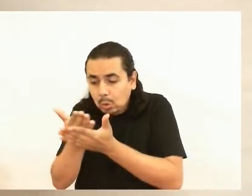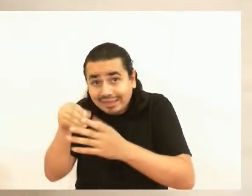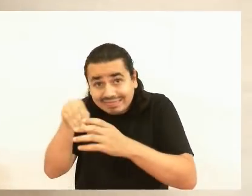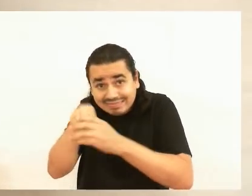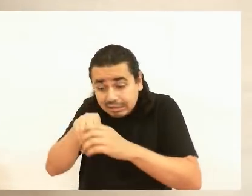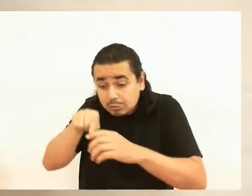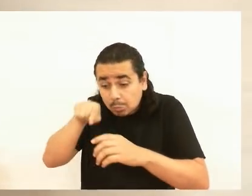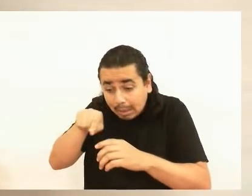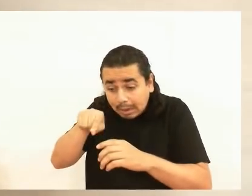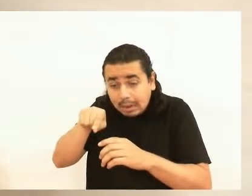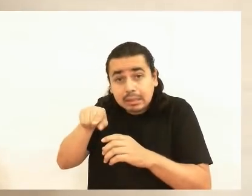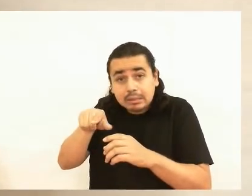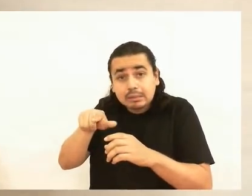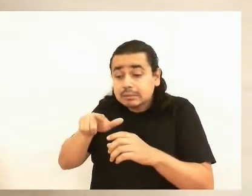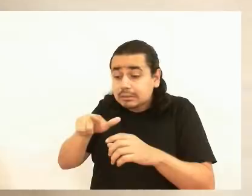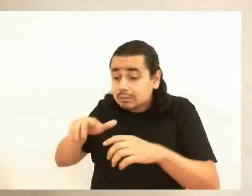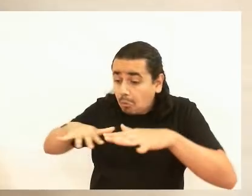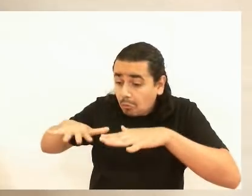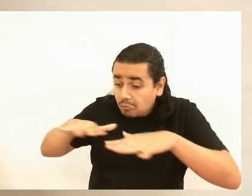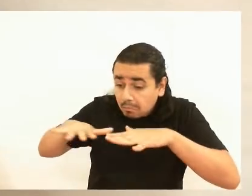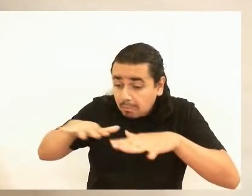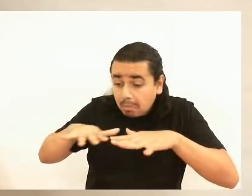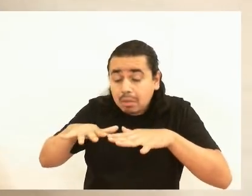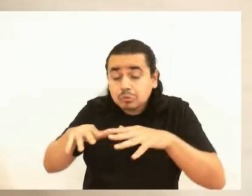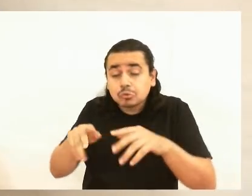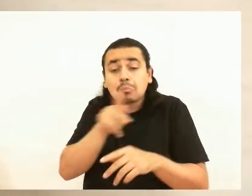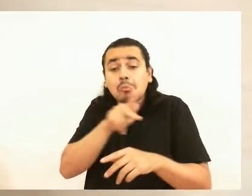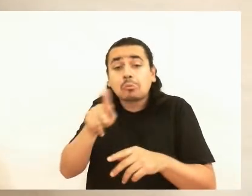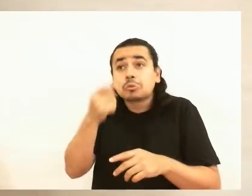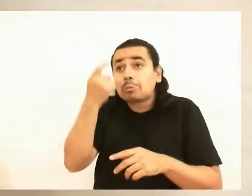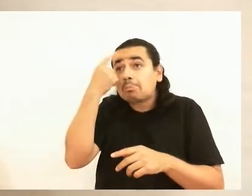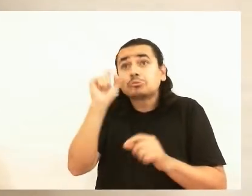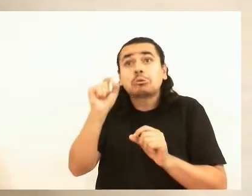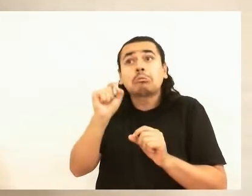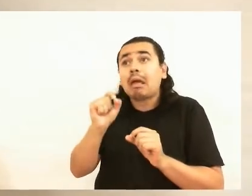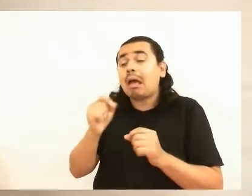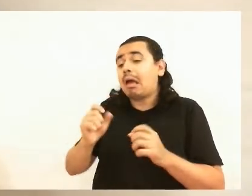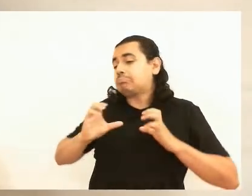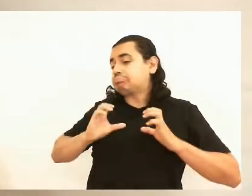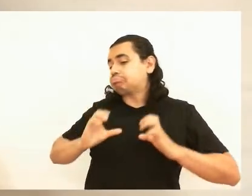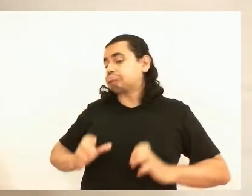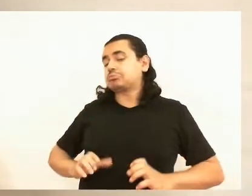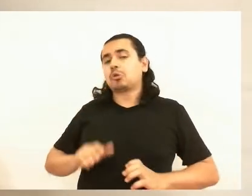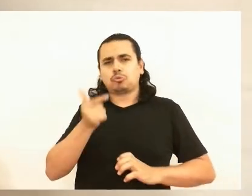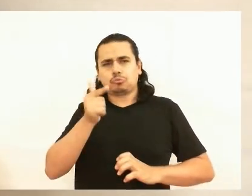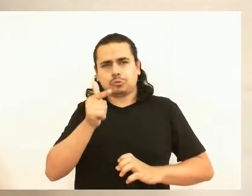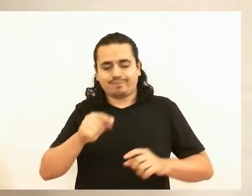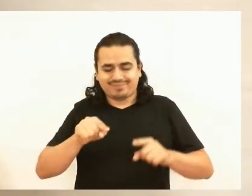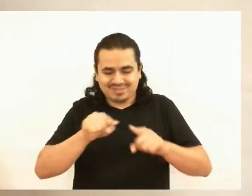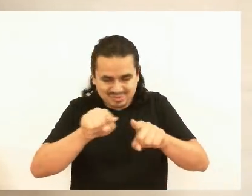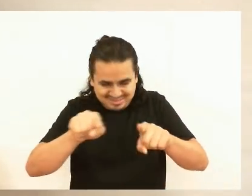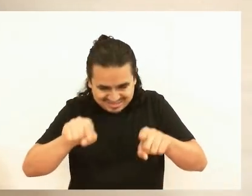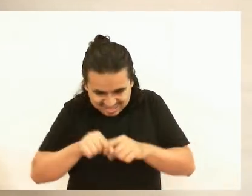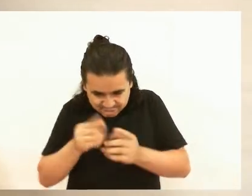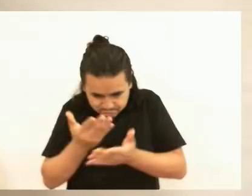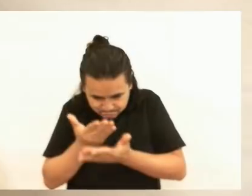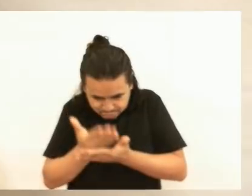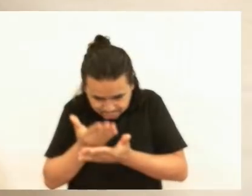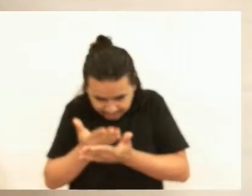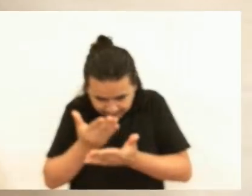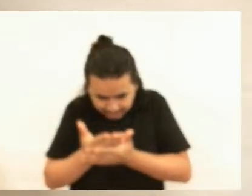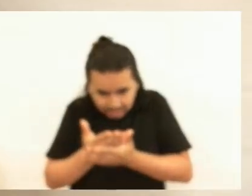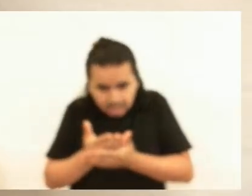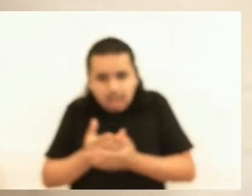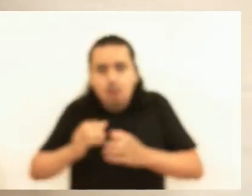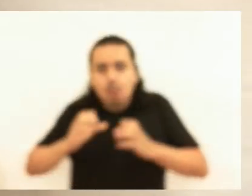maioria é sinônimo de indisciplina então uma classe disciplinada é uma classe sim